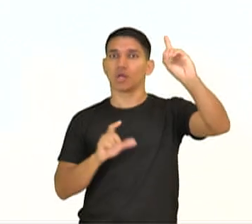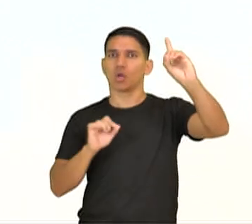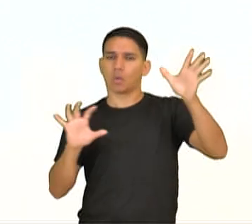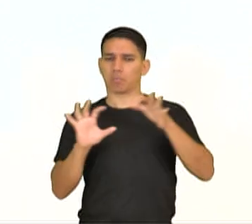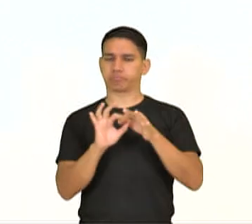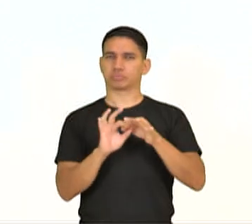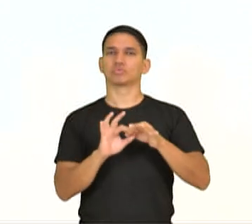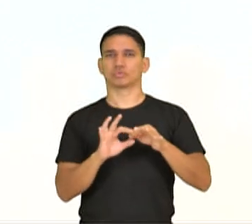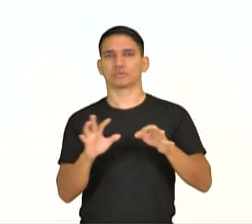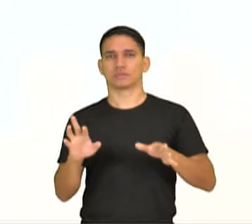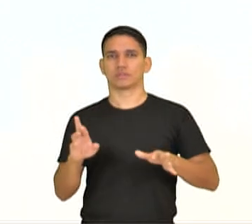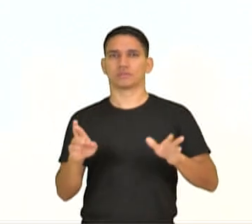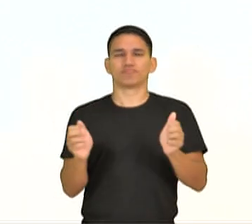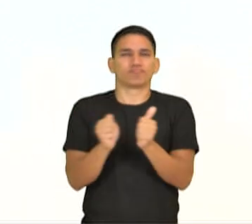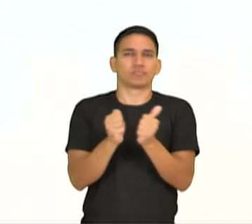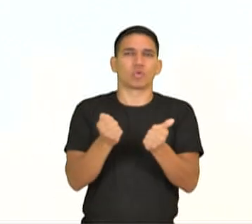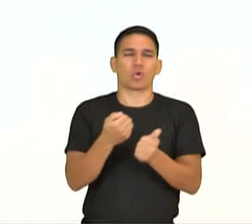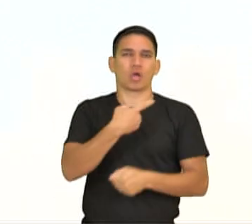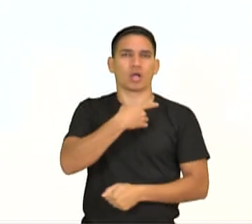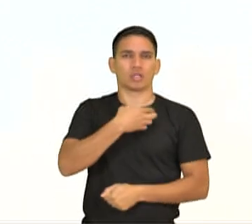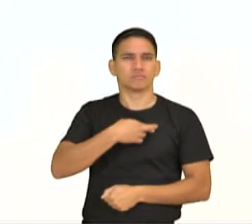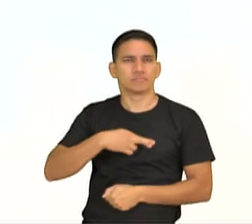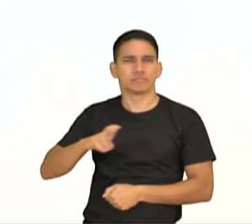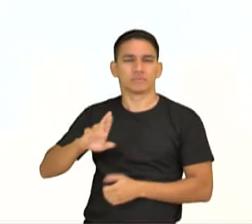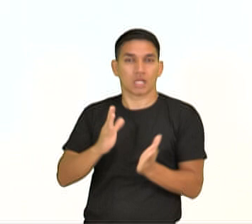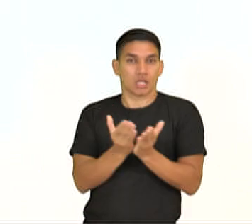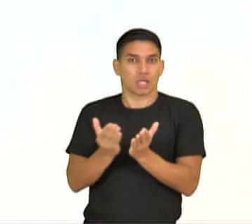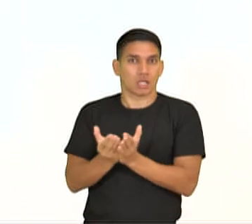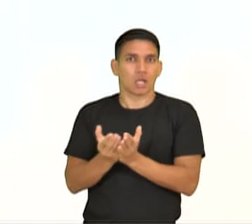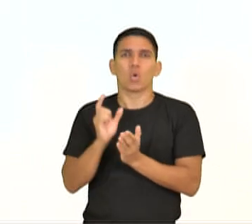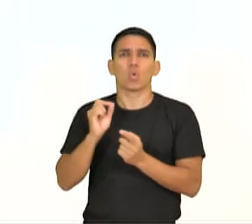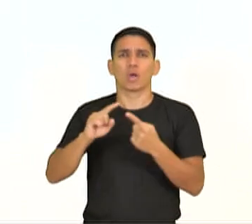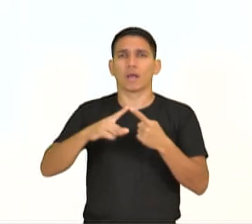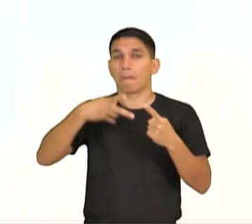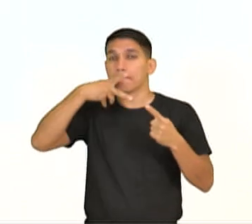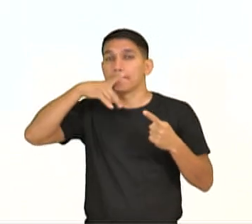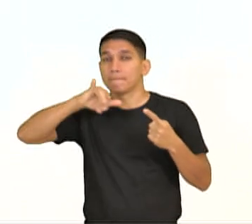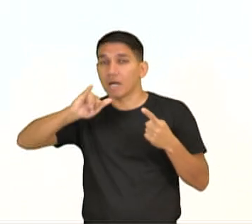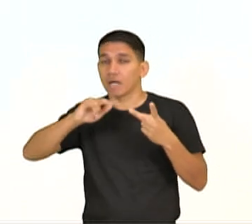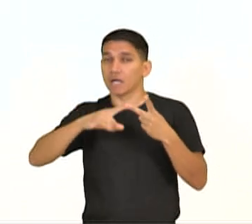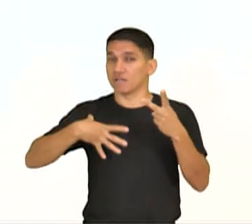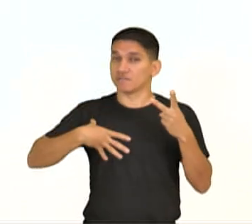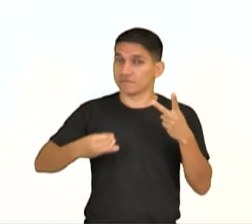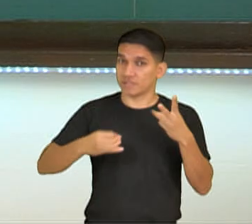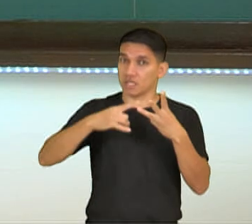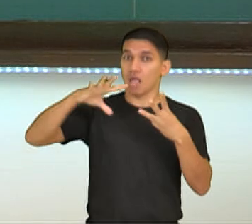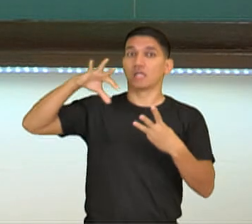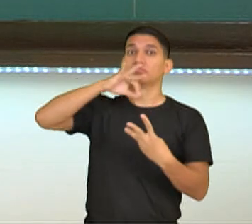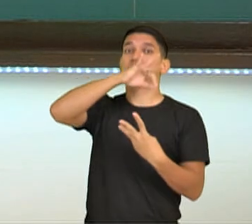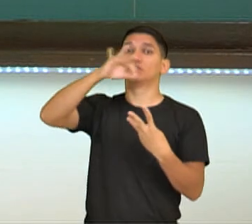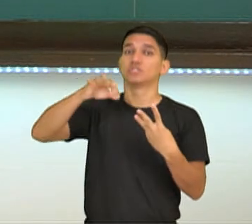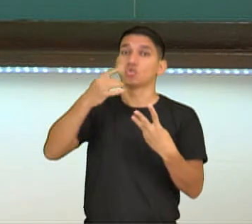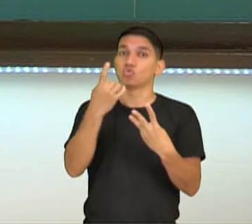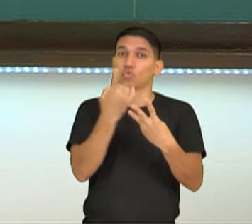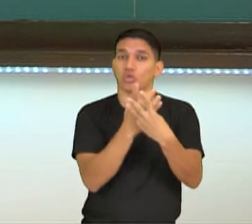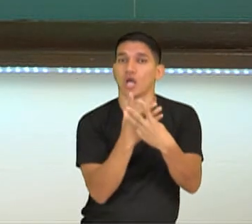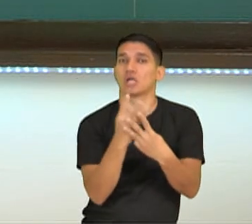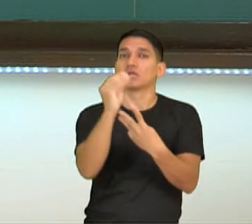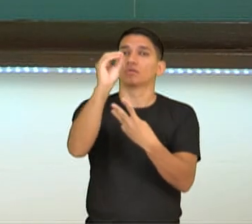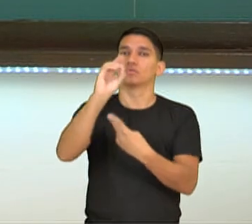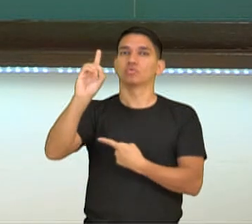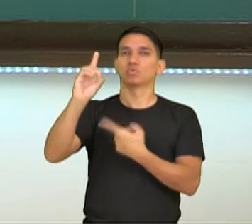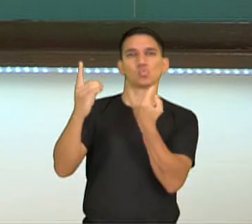cristianismo, né? A ideia de Pai, Filho e Espírito Santo serem um só Deus. Então isso vai ter que ser explicado e